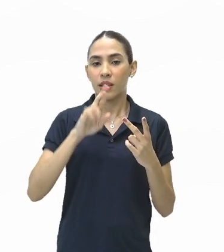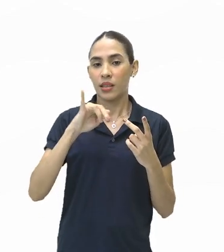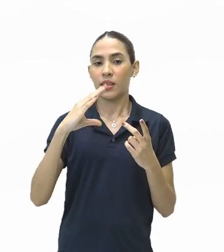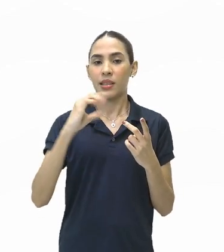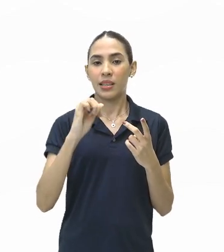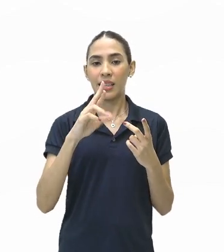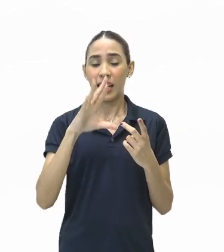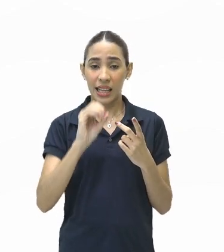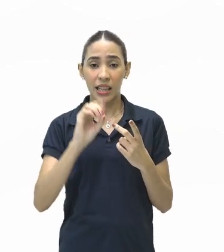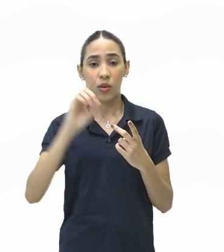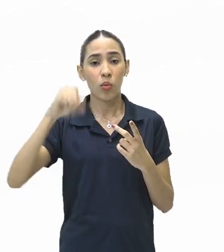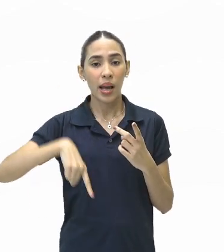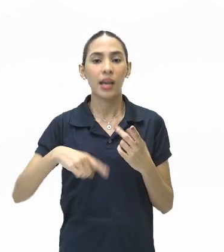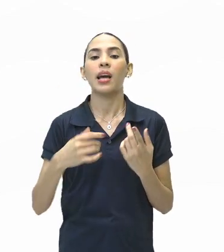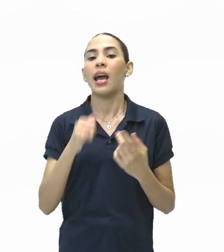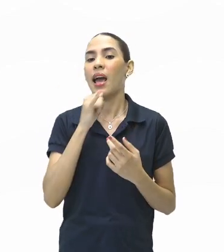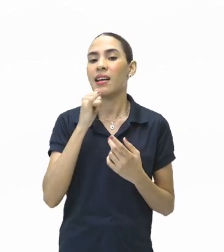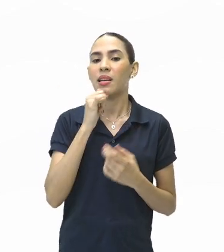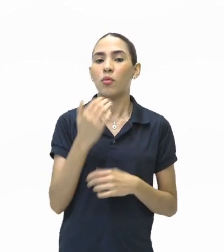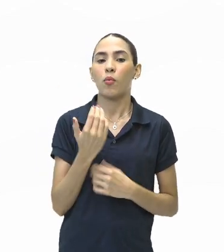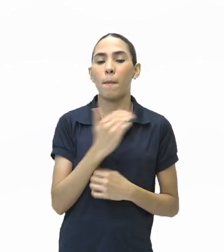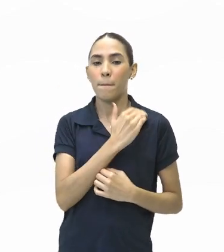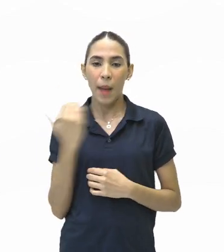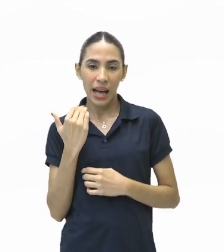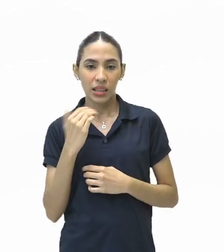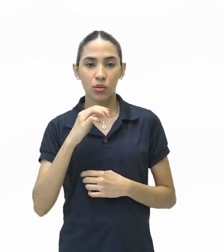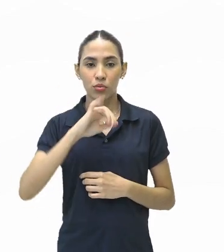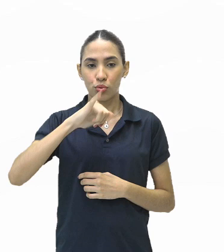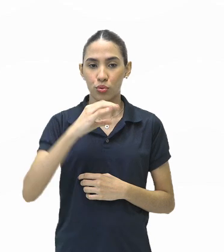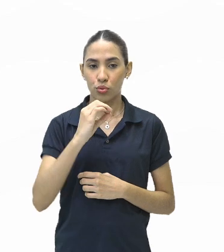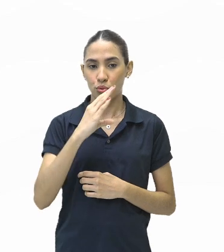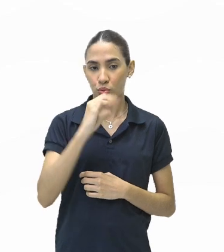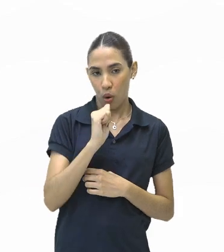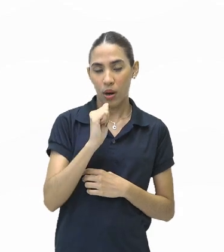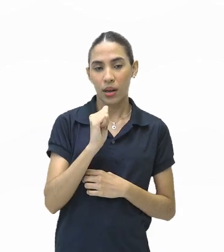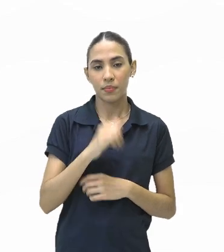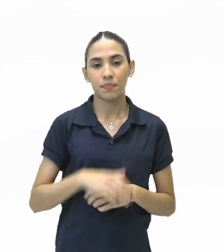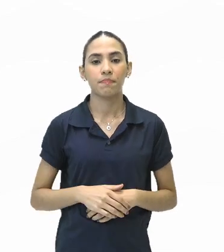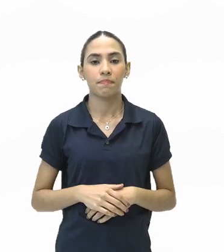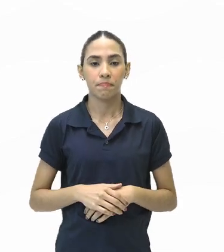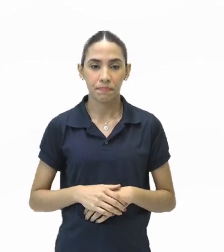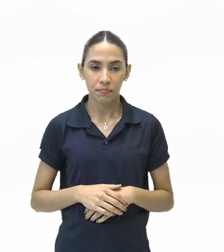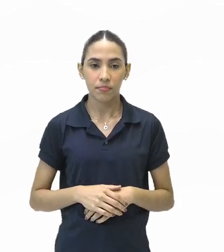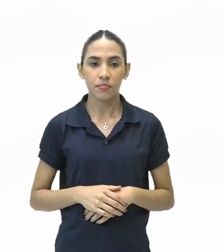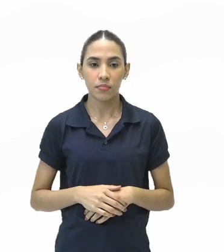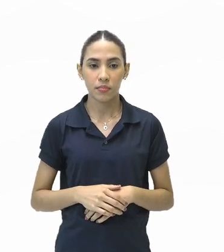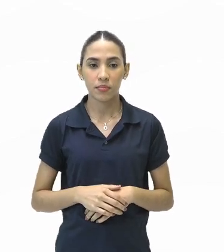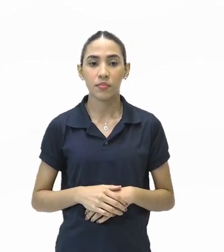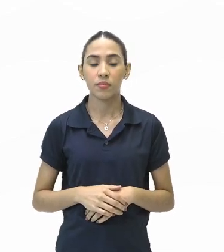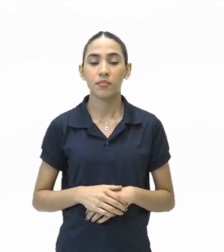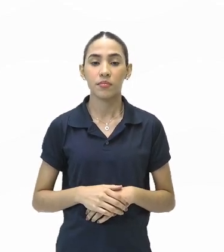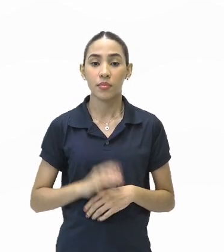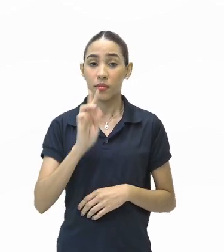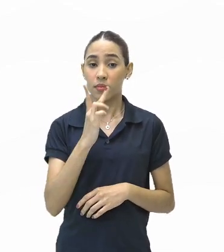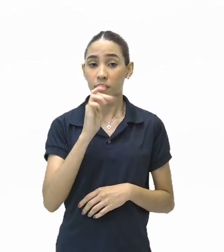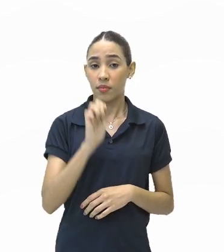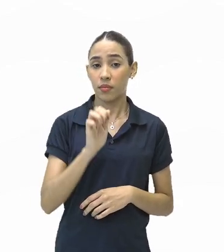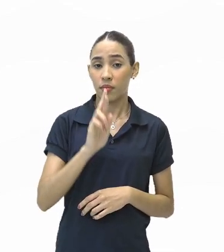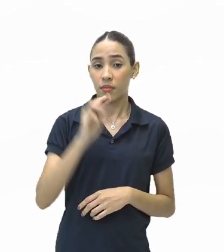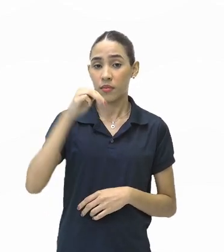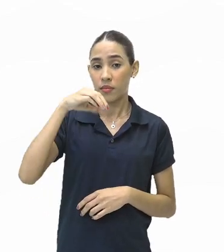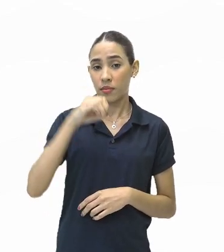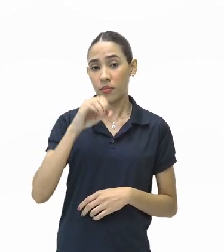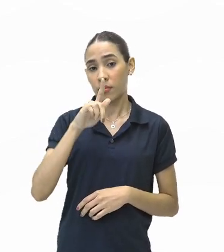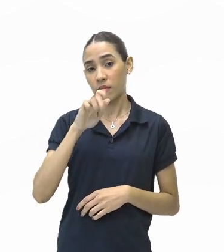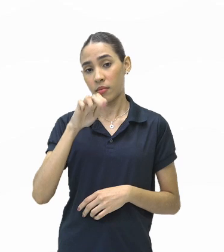são os assassinos do Joca, então são eles que vão matar, tá bom? E aí o Hermógenes, representa